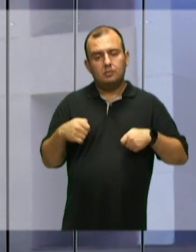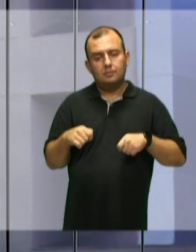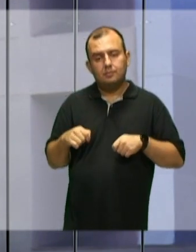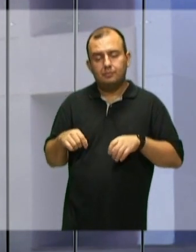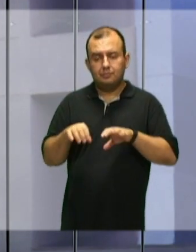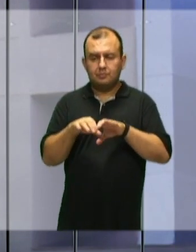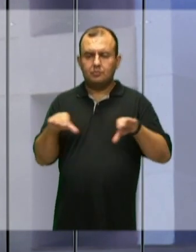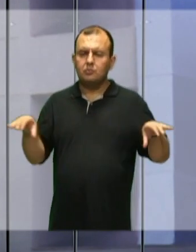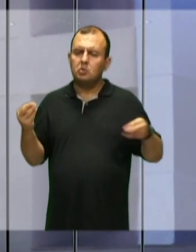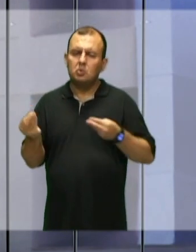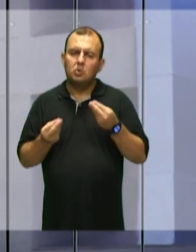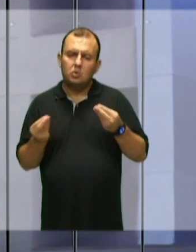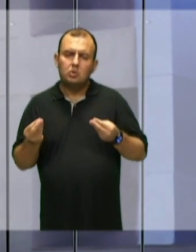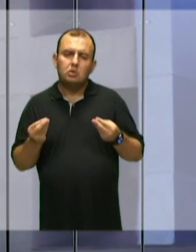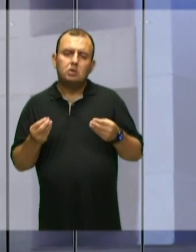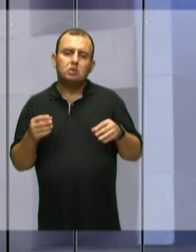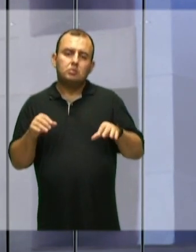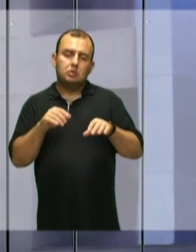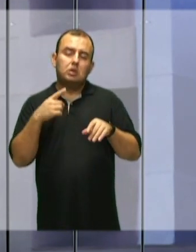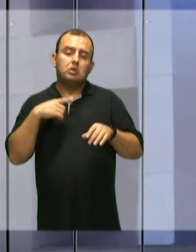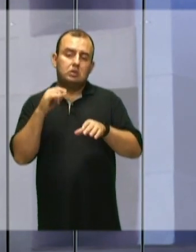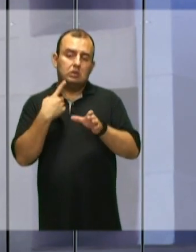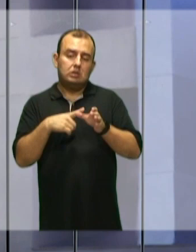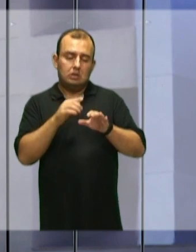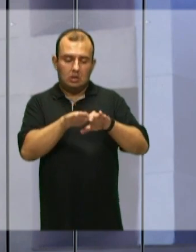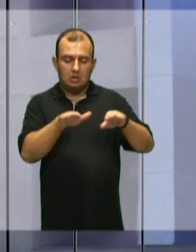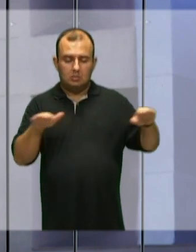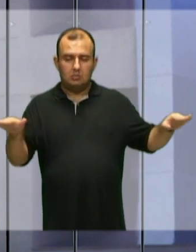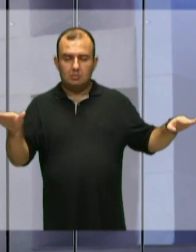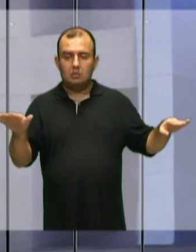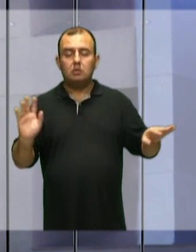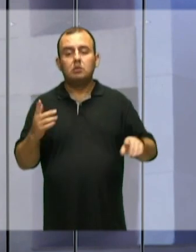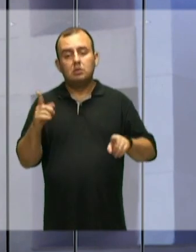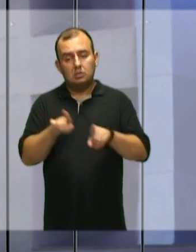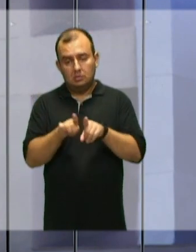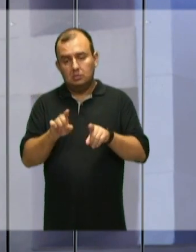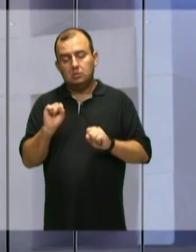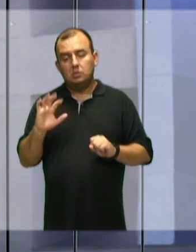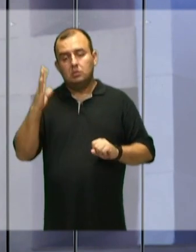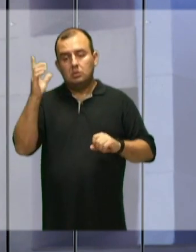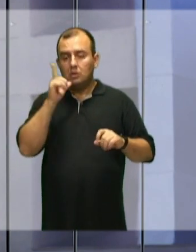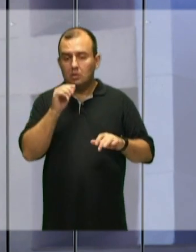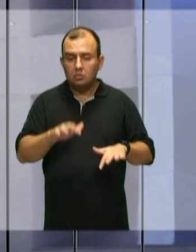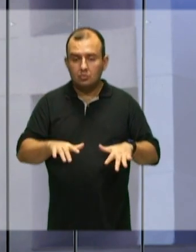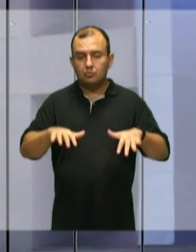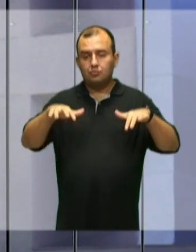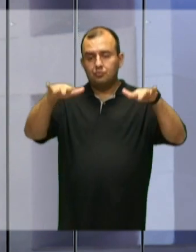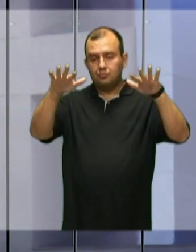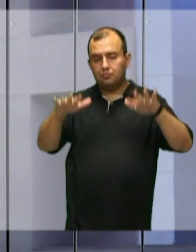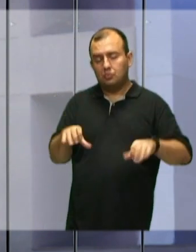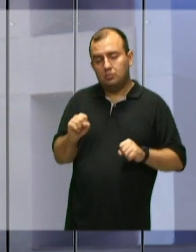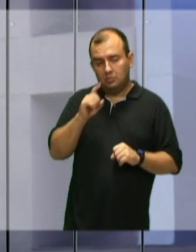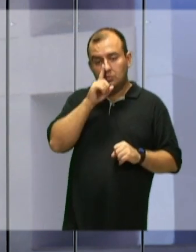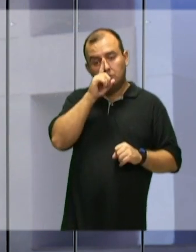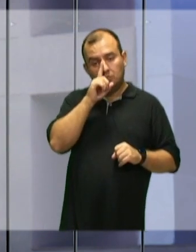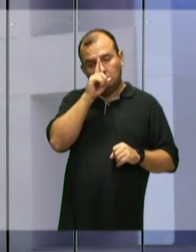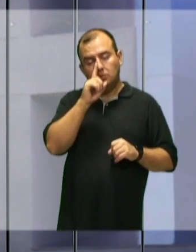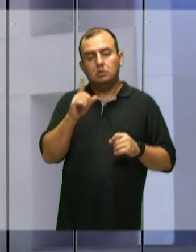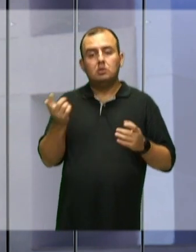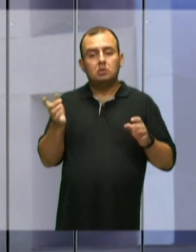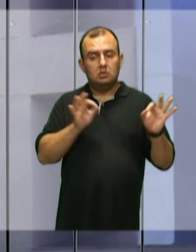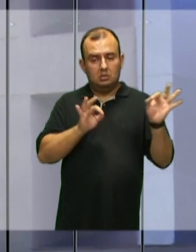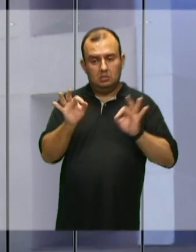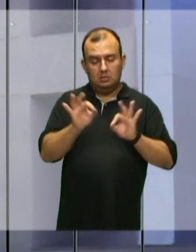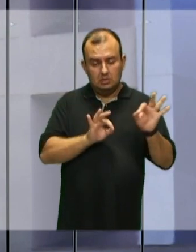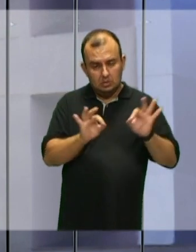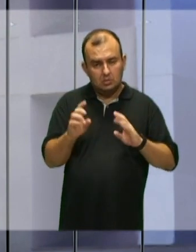tribulação tudo isso porque a nossa cidade é uma cidade plana tem também a questão da cheias que sait Jaí tem risco né então a gente tem que cuidar com o planejamento